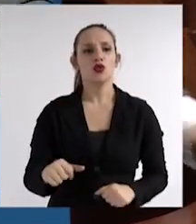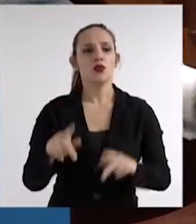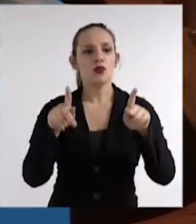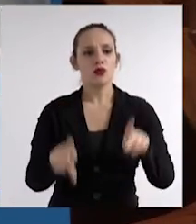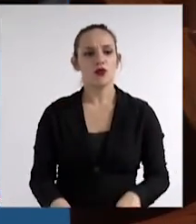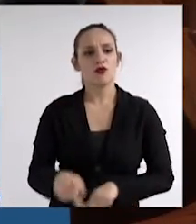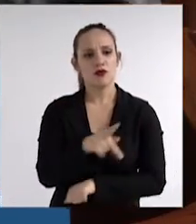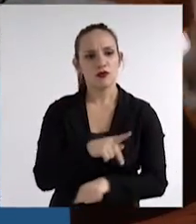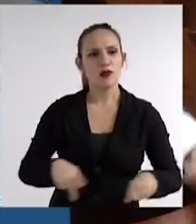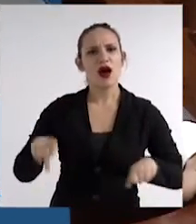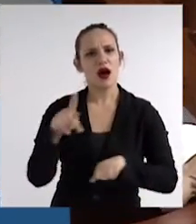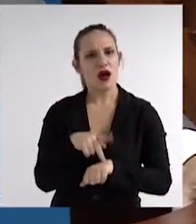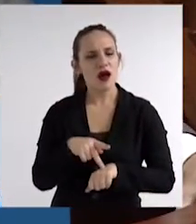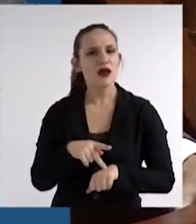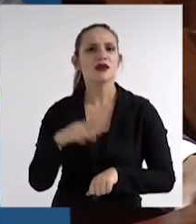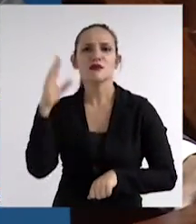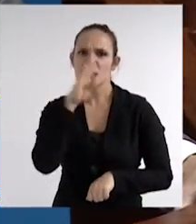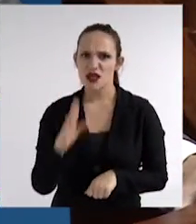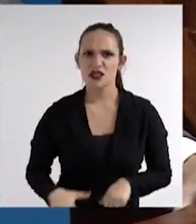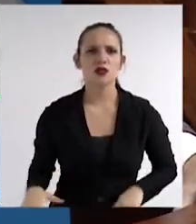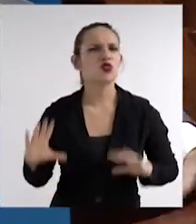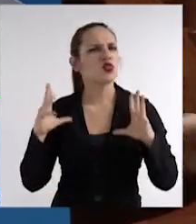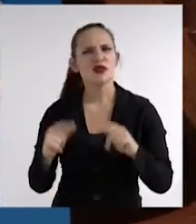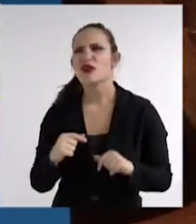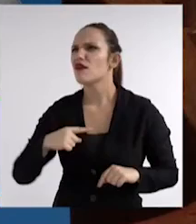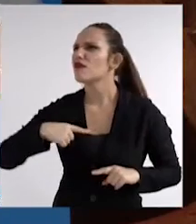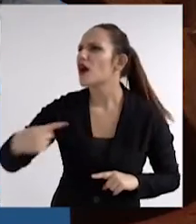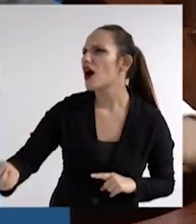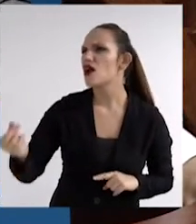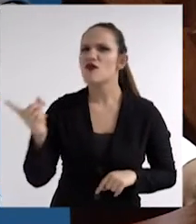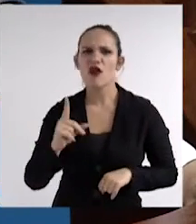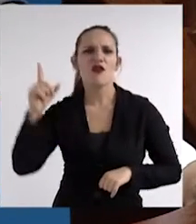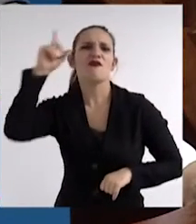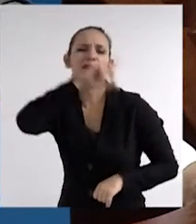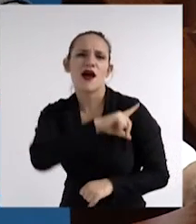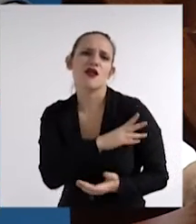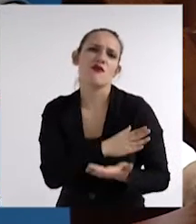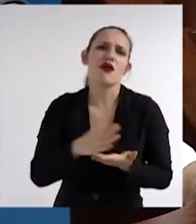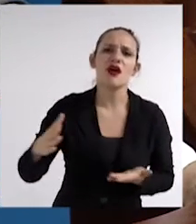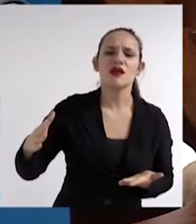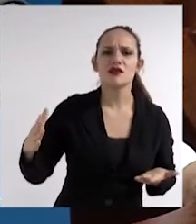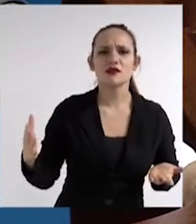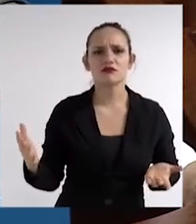de tantas idas e vindas, tantos erros,